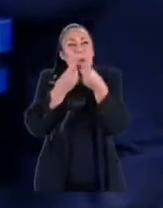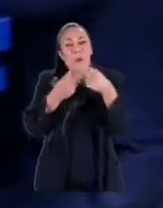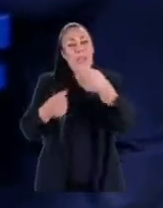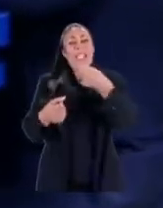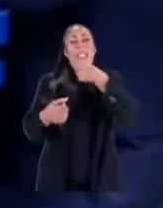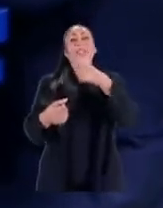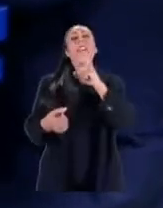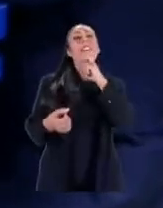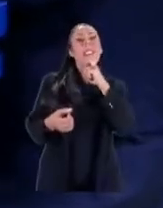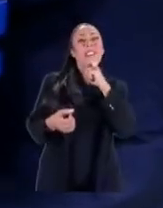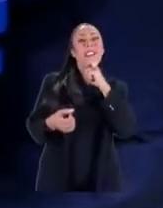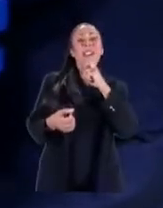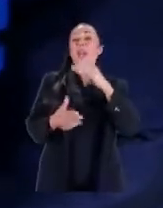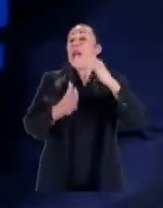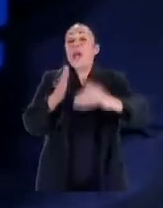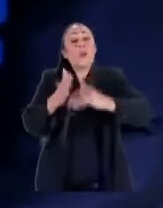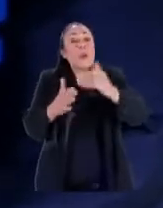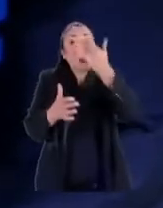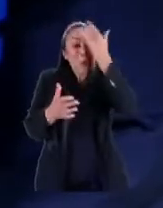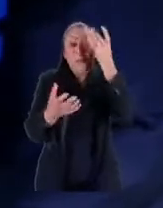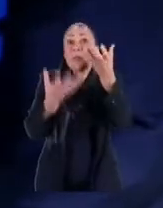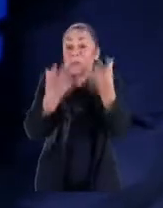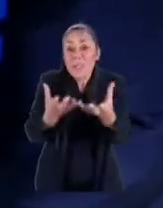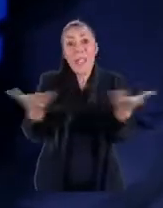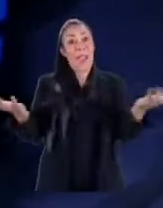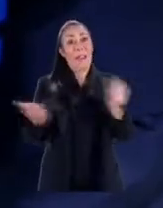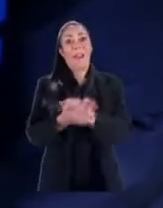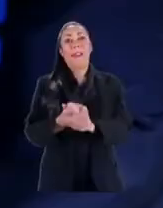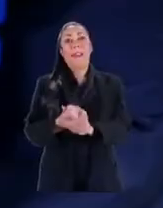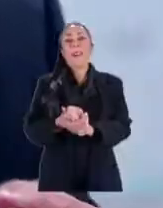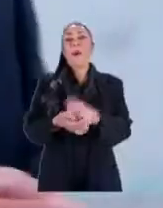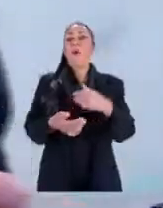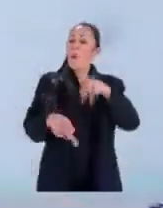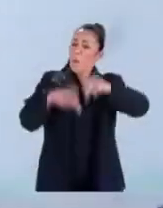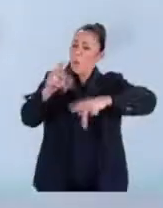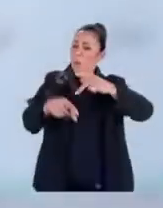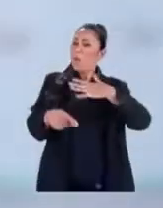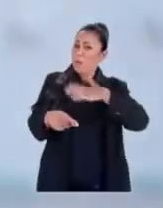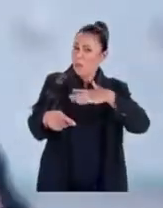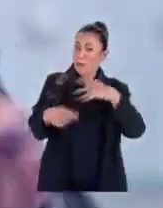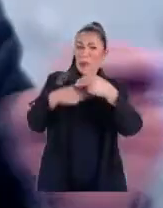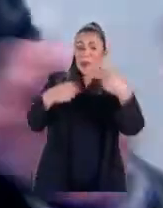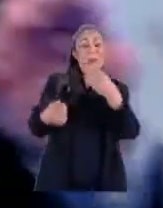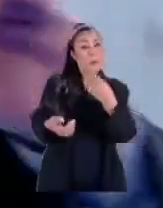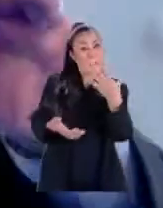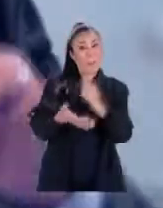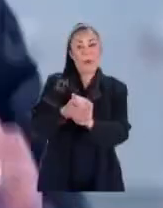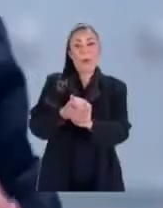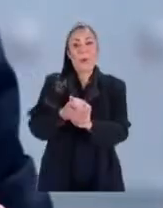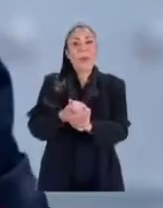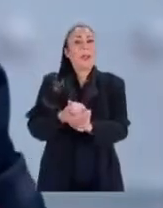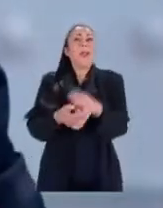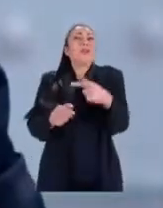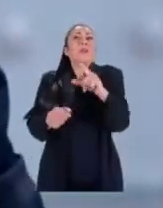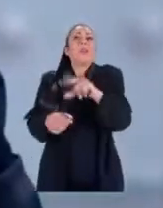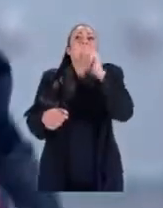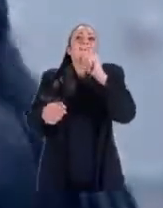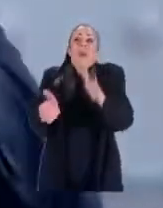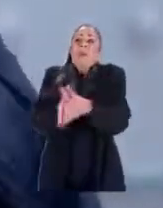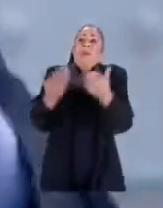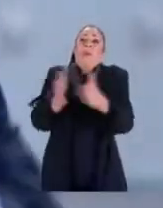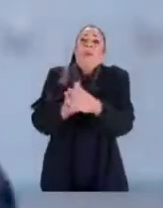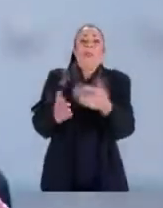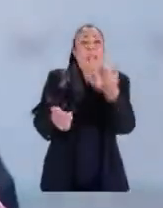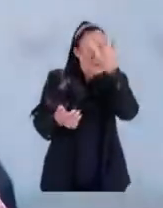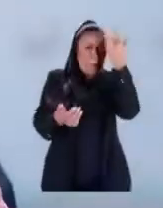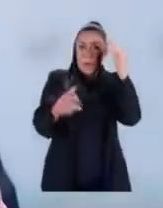gelada? É tudo que o povo quer, Ratinho. O povo gosta de coisa boa, cara. Ninguém faz opção de ser pobre. Ninguém